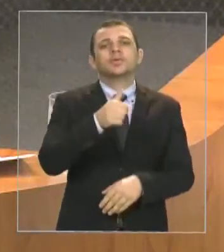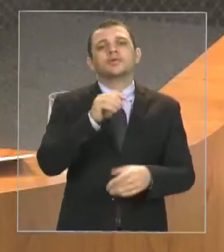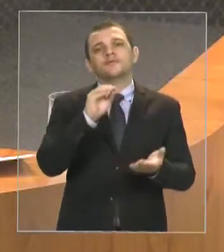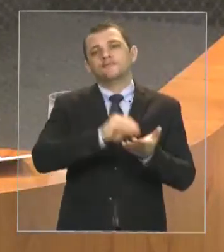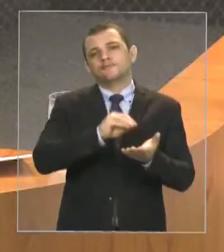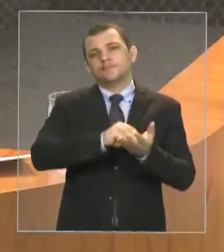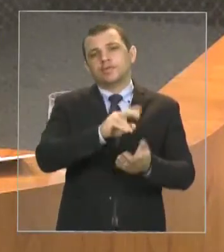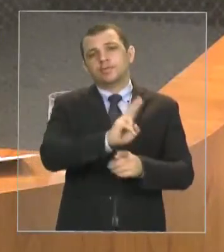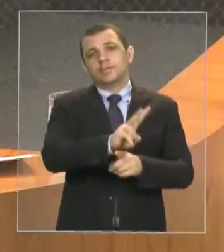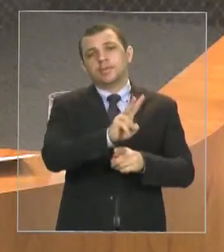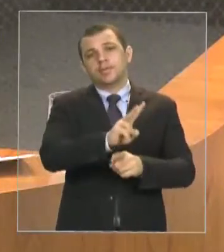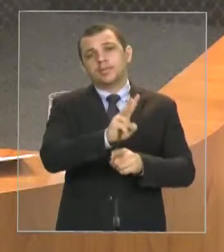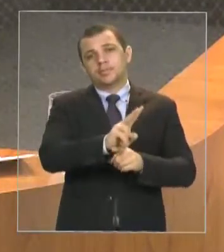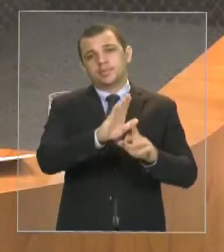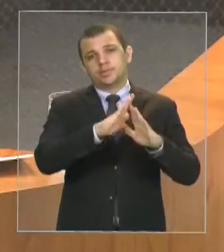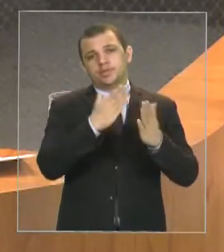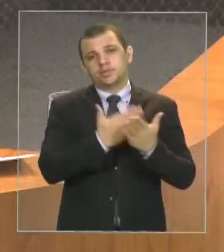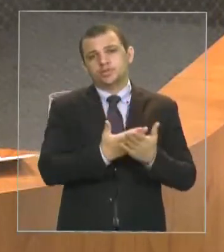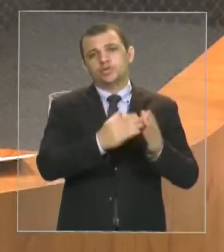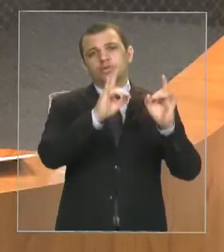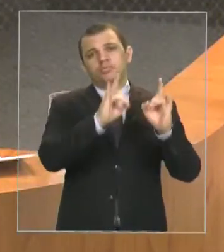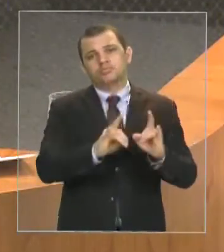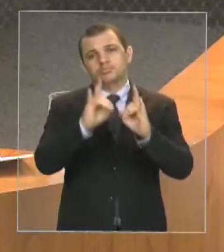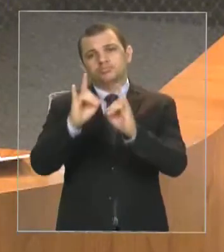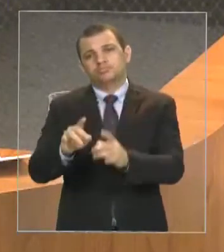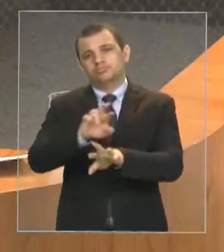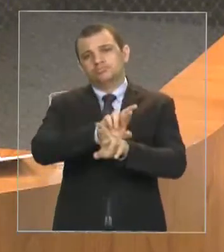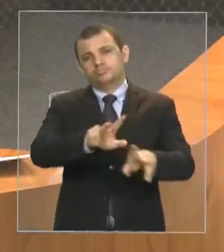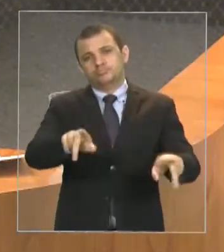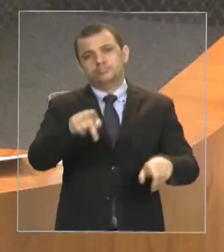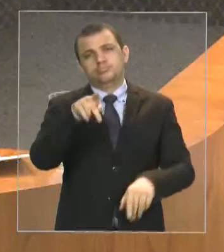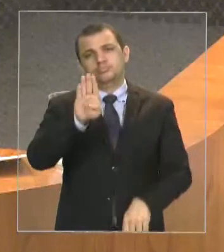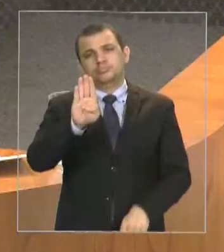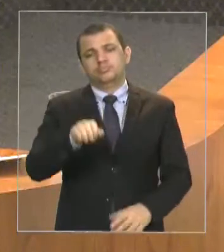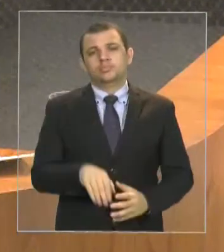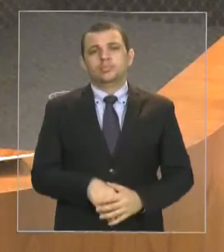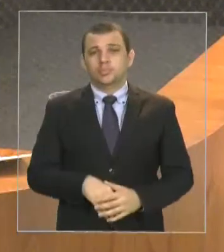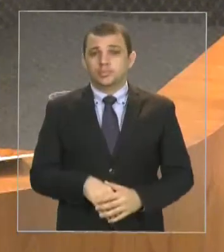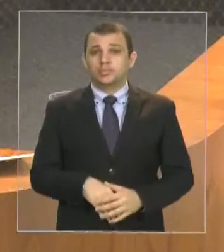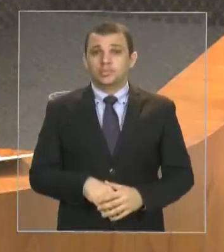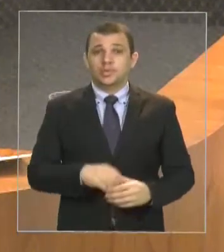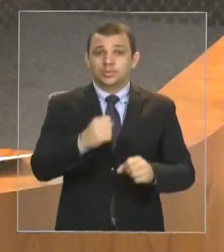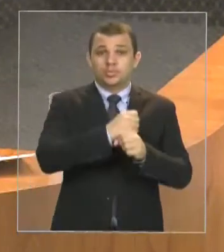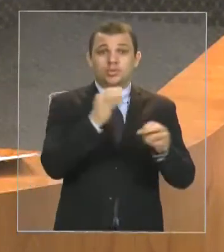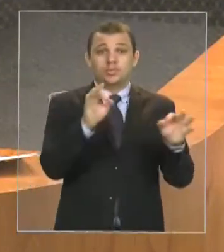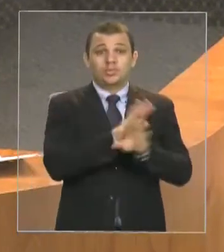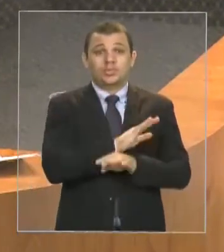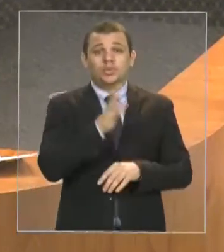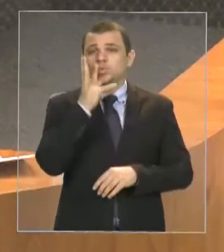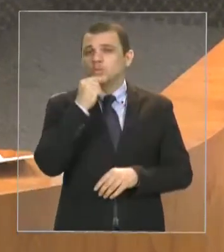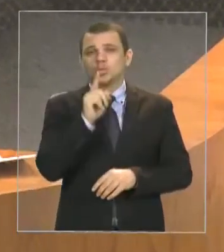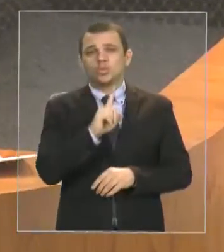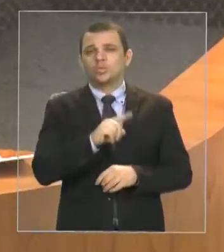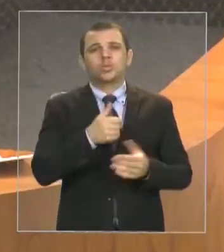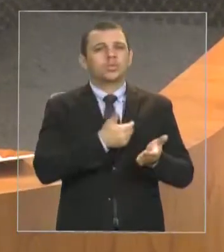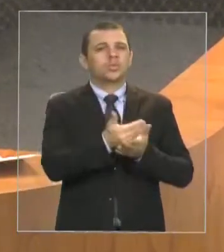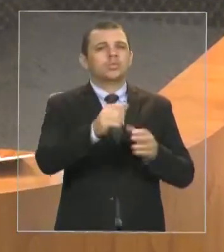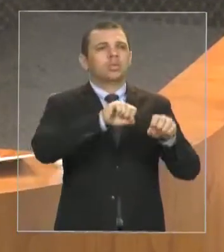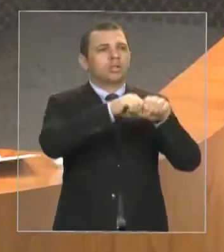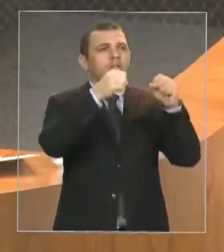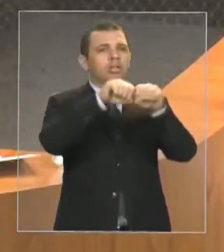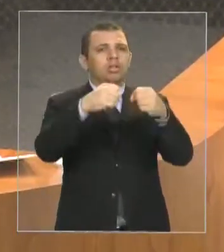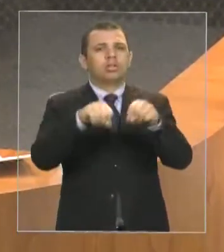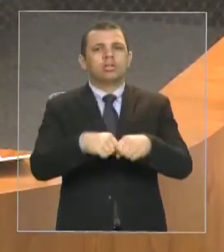patrimônio público. Infelizmente não tarda muito para que obras sofram depredação por parte da